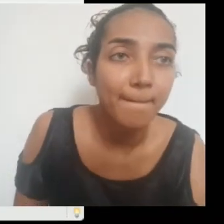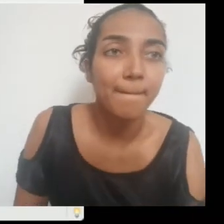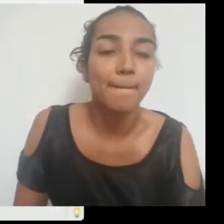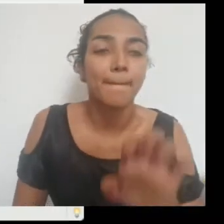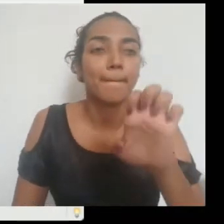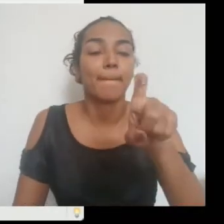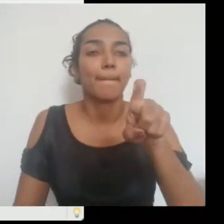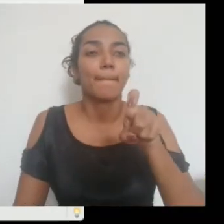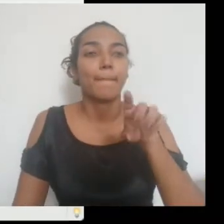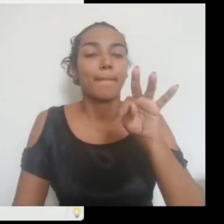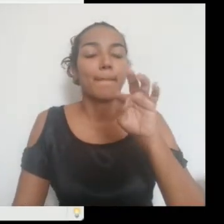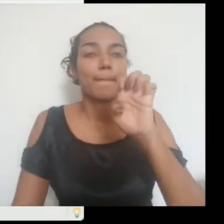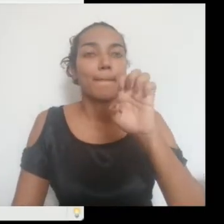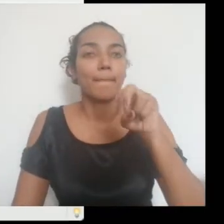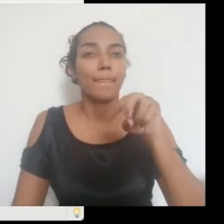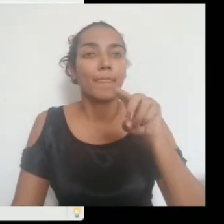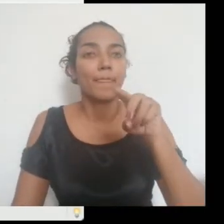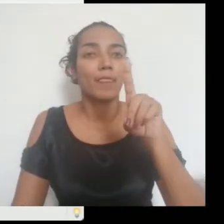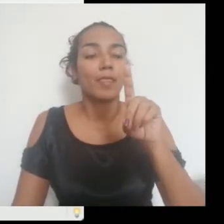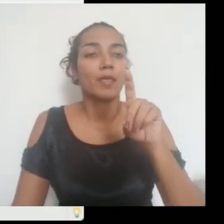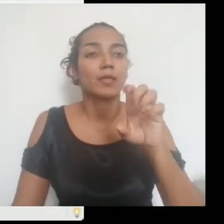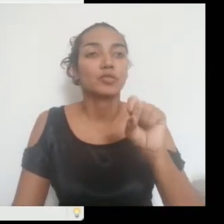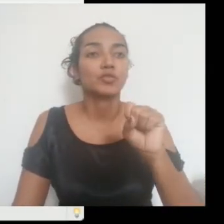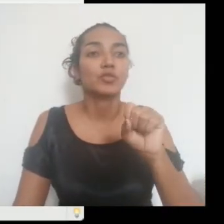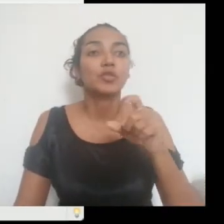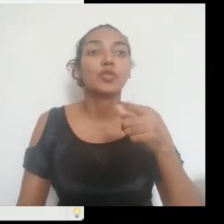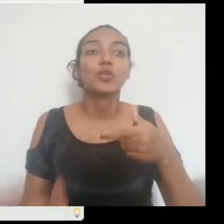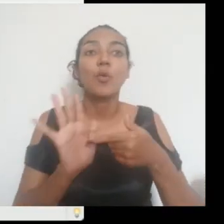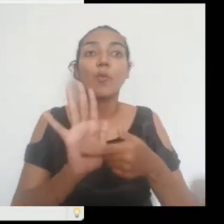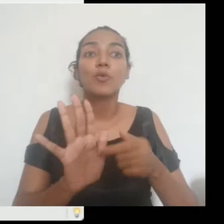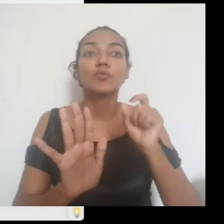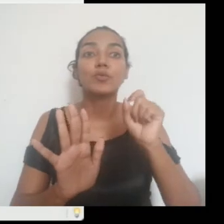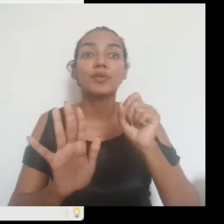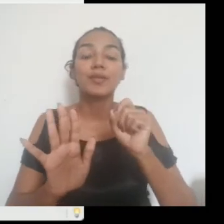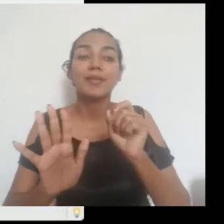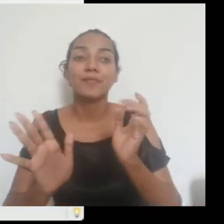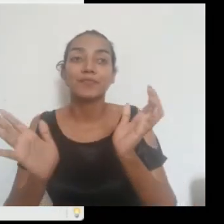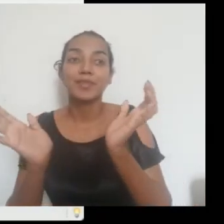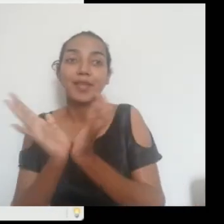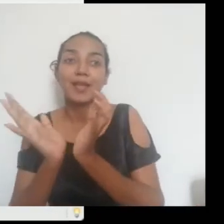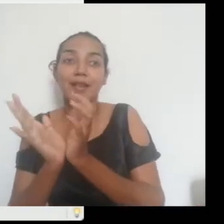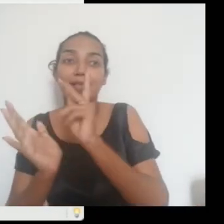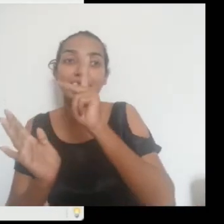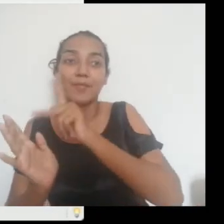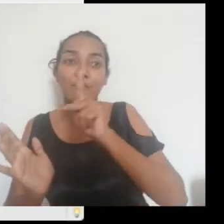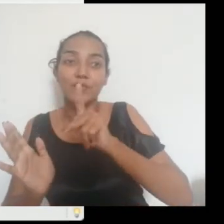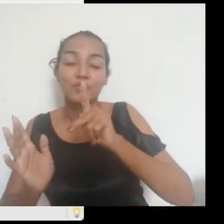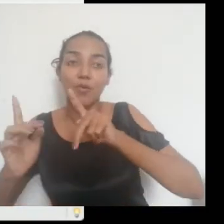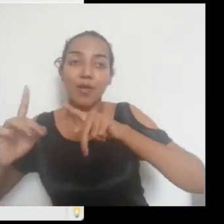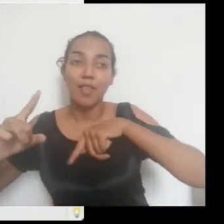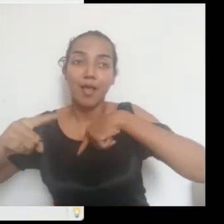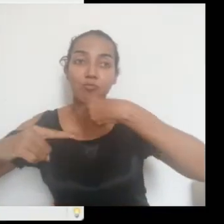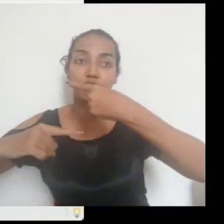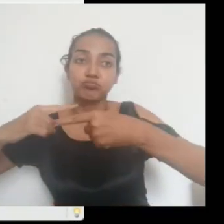indico na declaração da minha classe que essa minha classe professor, ela herda da classe